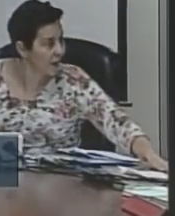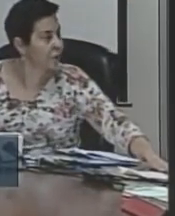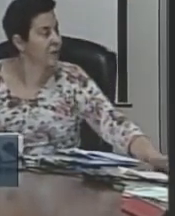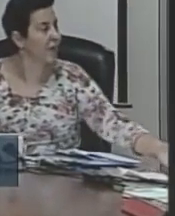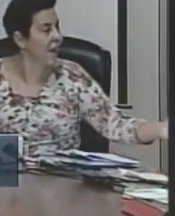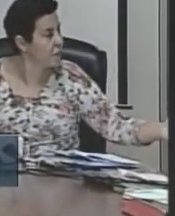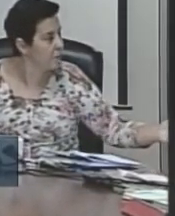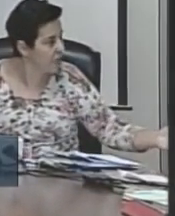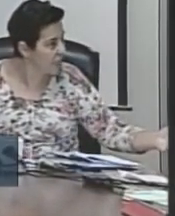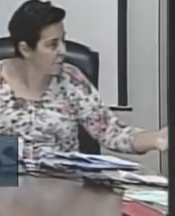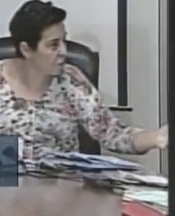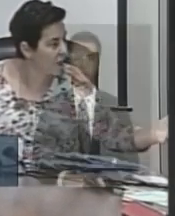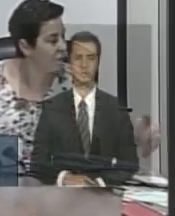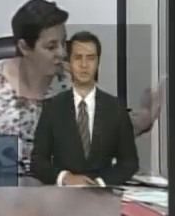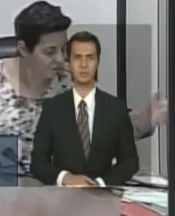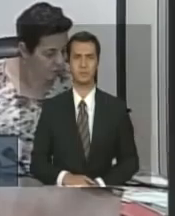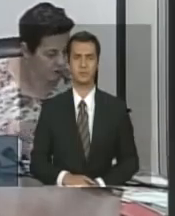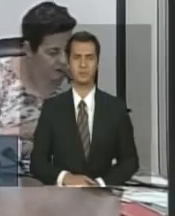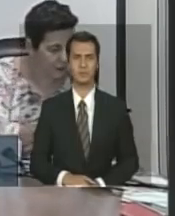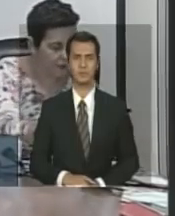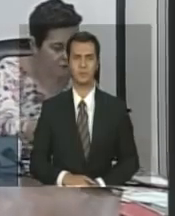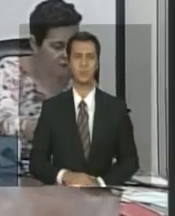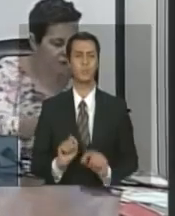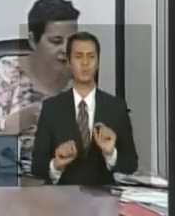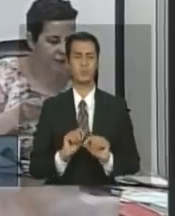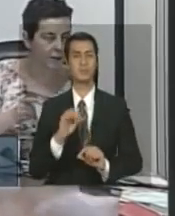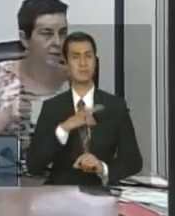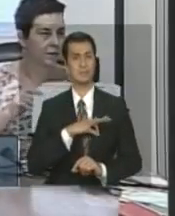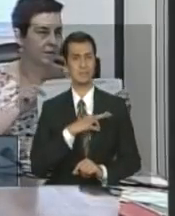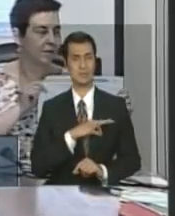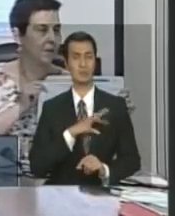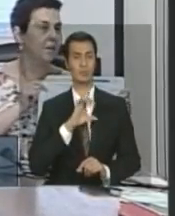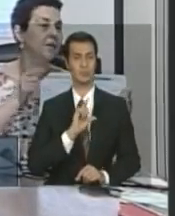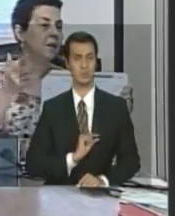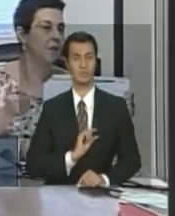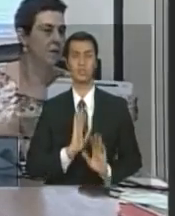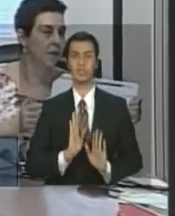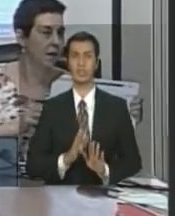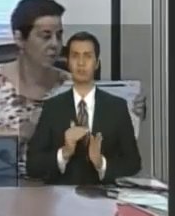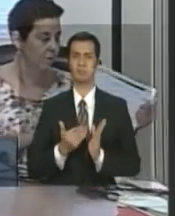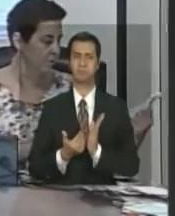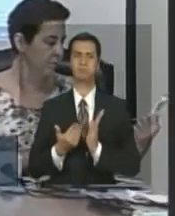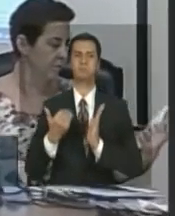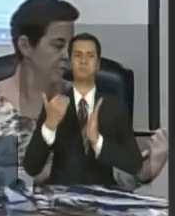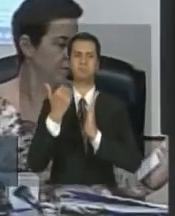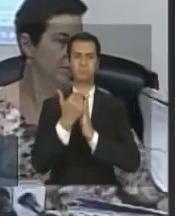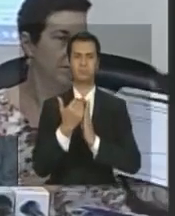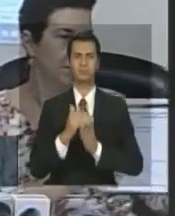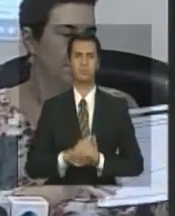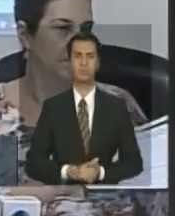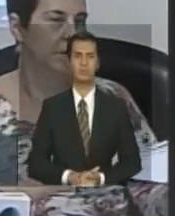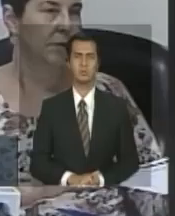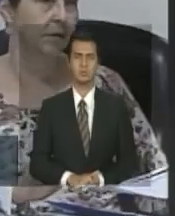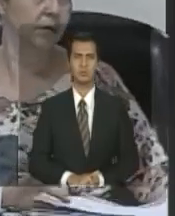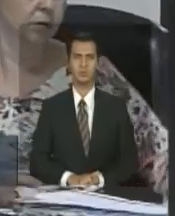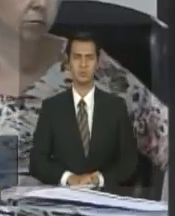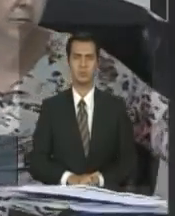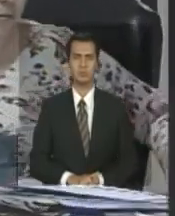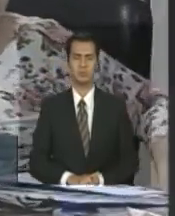Não, não é que o salário mínimo, ele foi valorizado. Se você... Tem o ganho real.